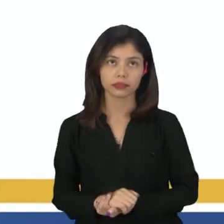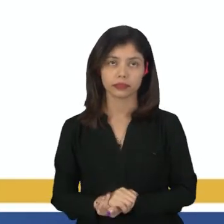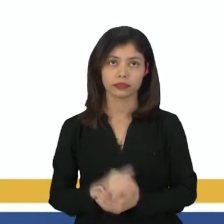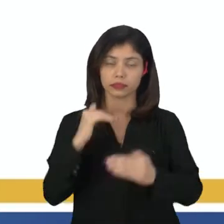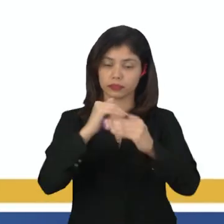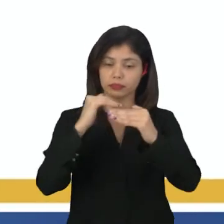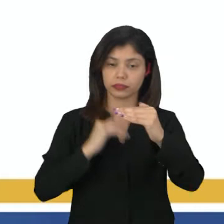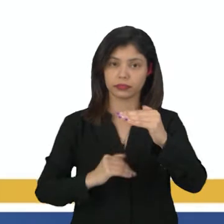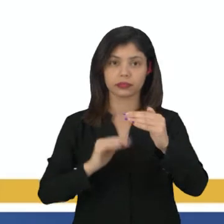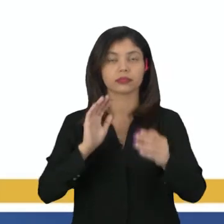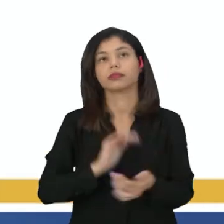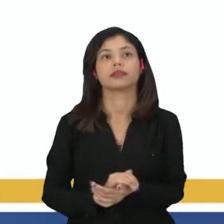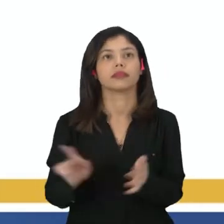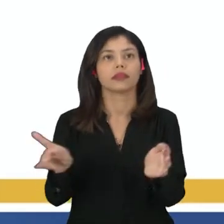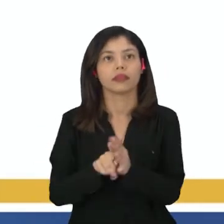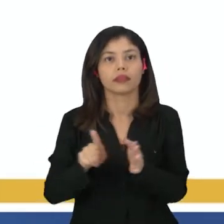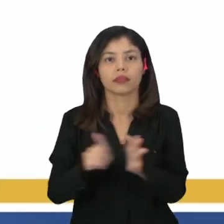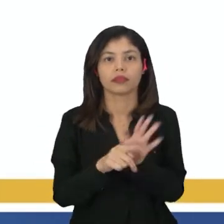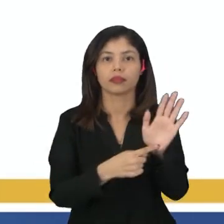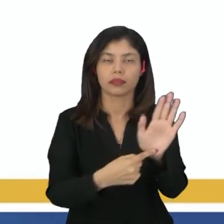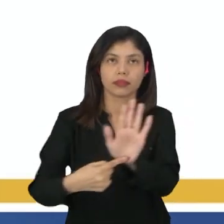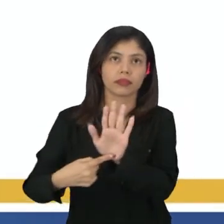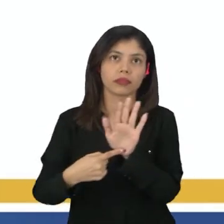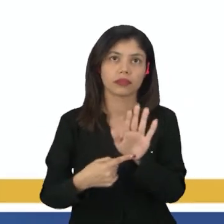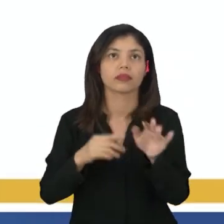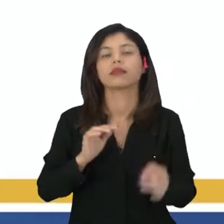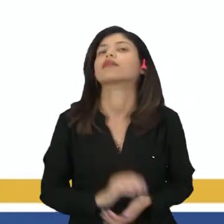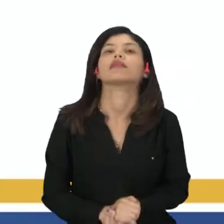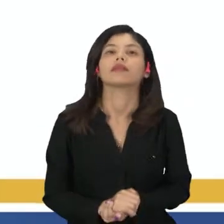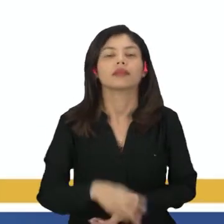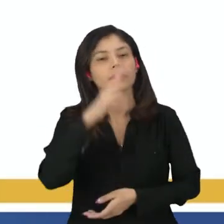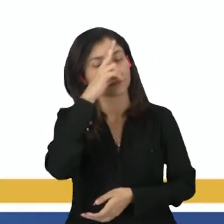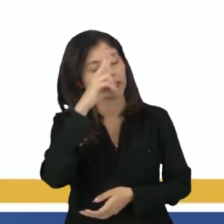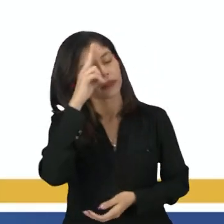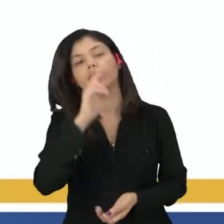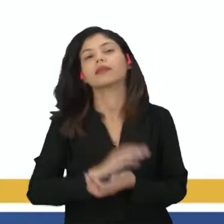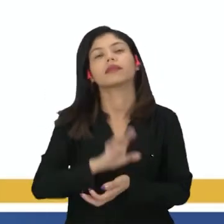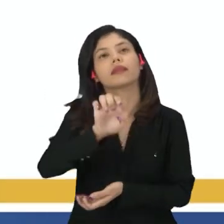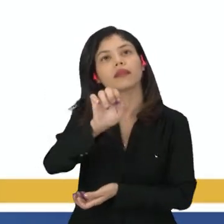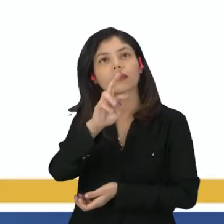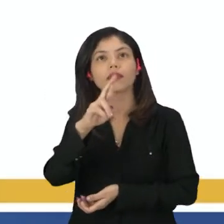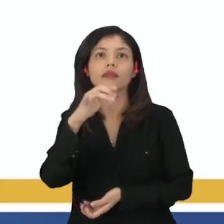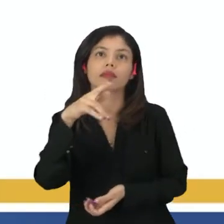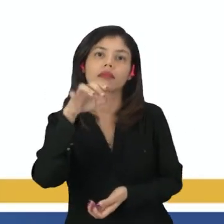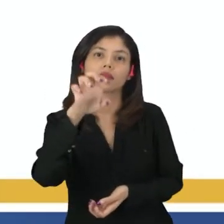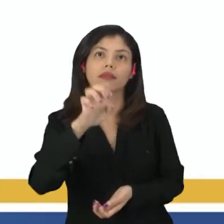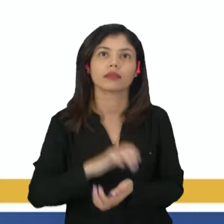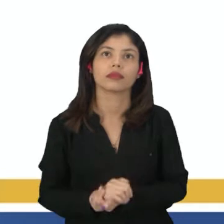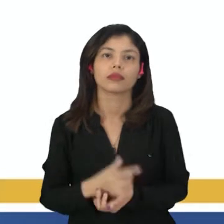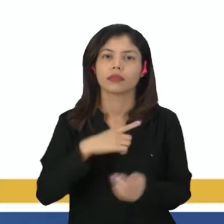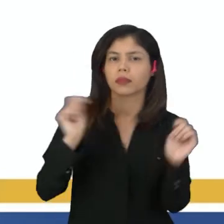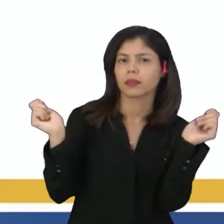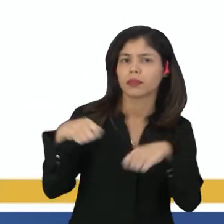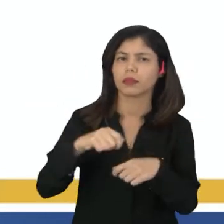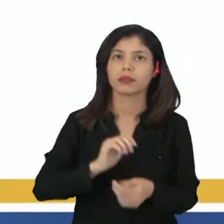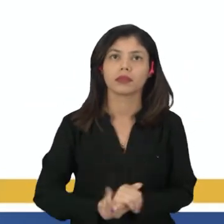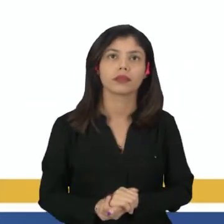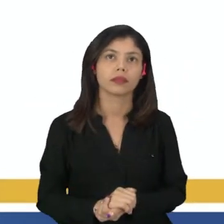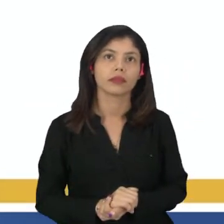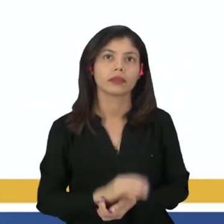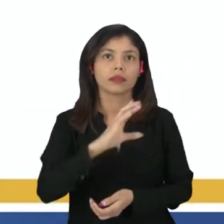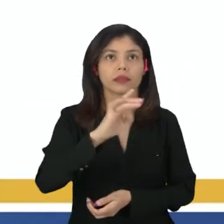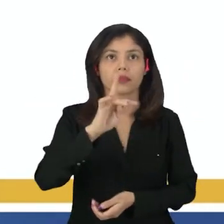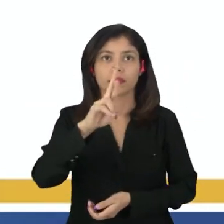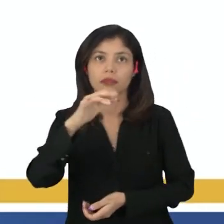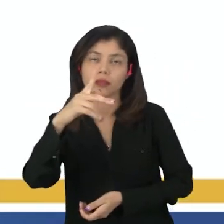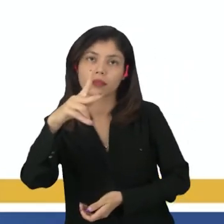esquema abaixo referente a uma célula eucarionte. Lembra que a célula eucarionte é aquela que possui